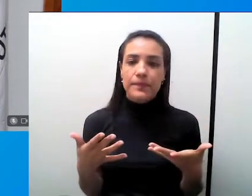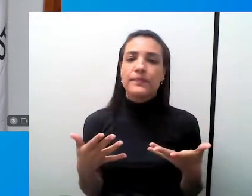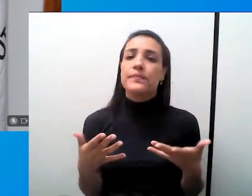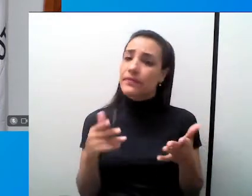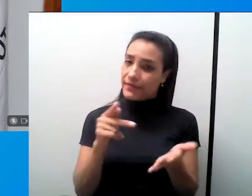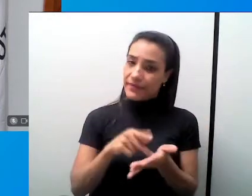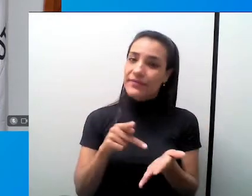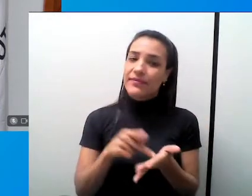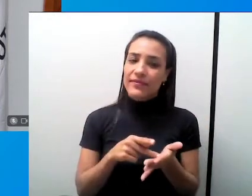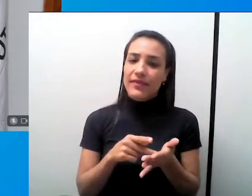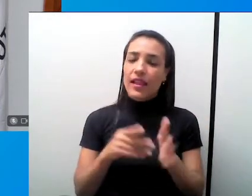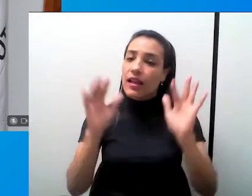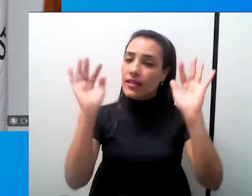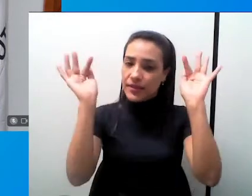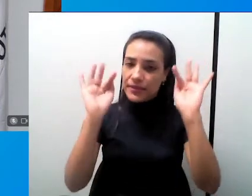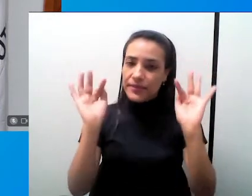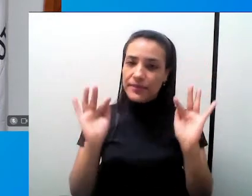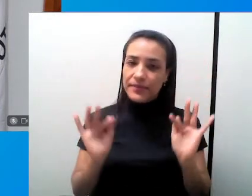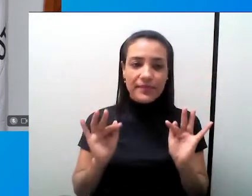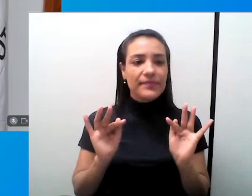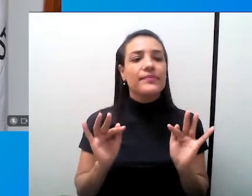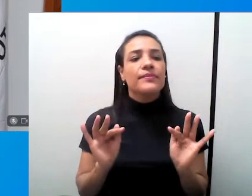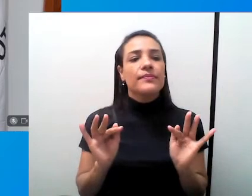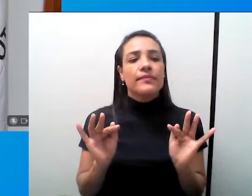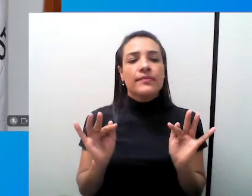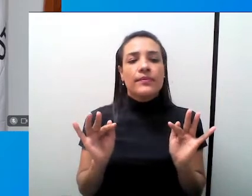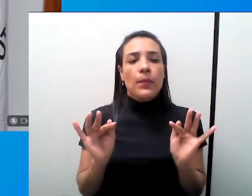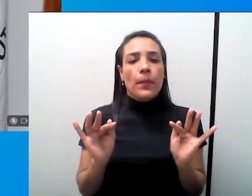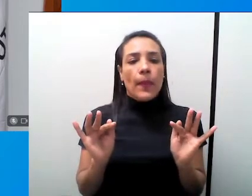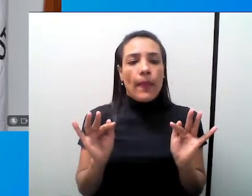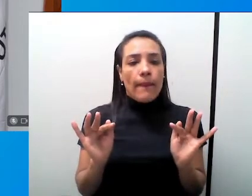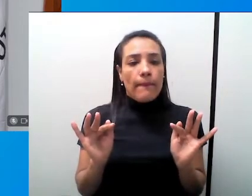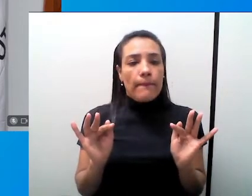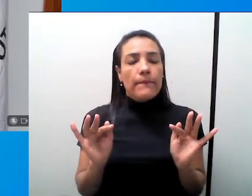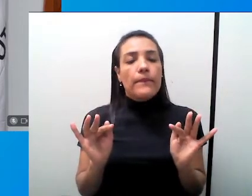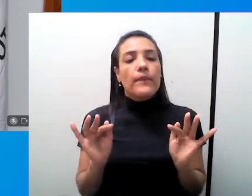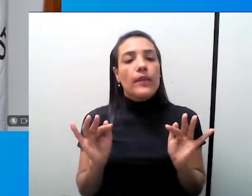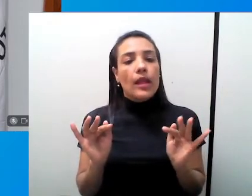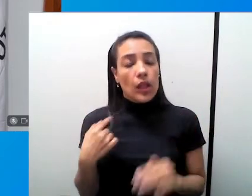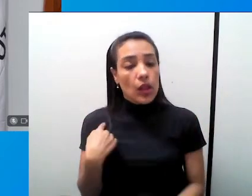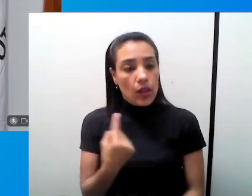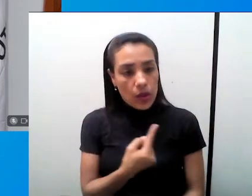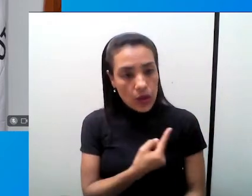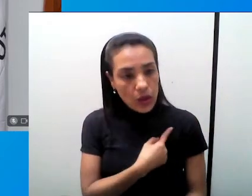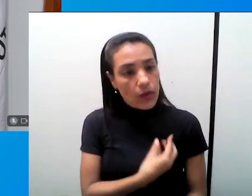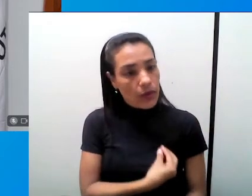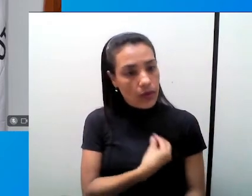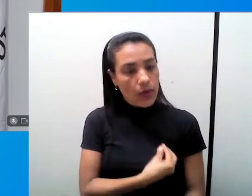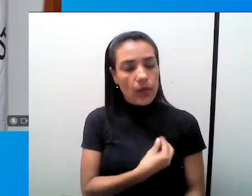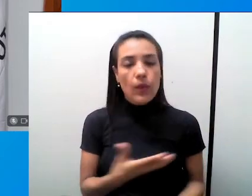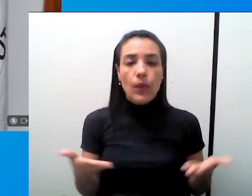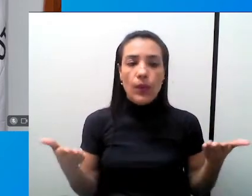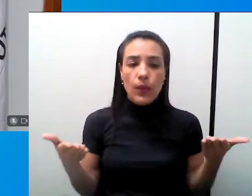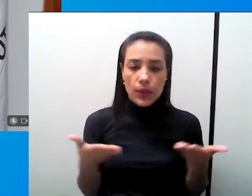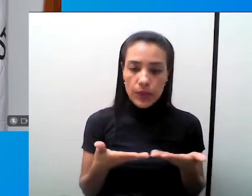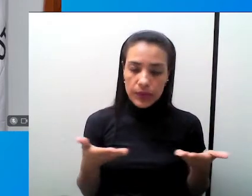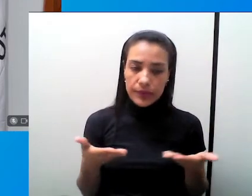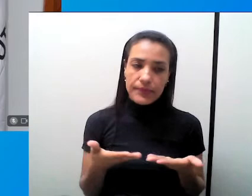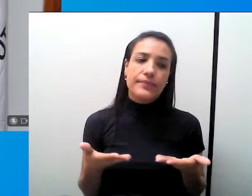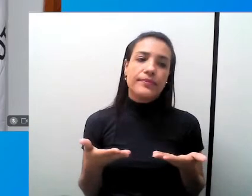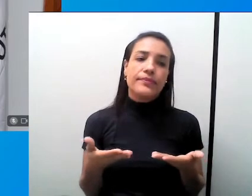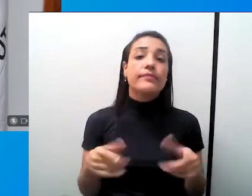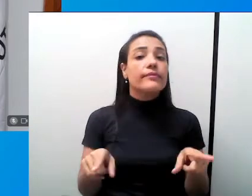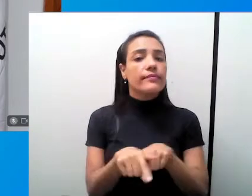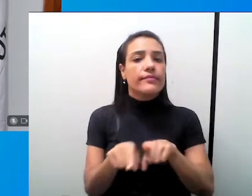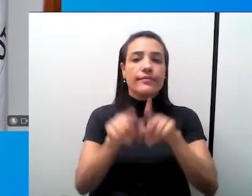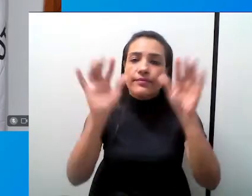realmente, sou entusiasta, fico feliz com o amadurecimento que a gente vive na rede federal, fico muito feliz